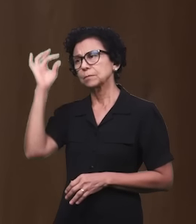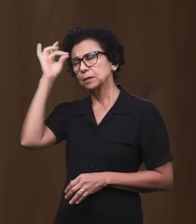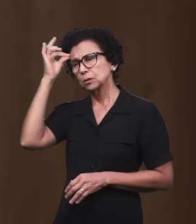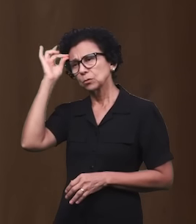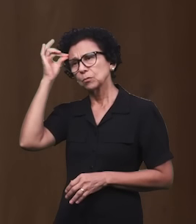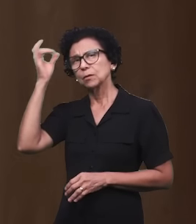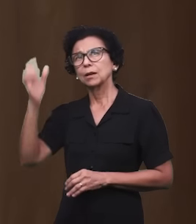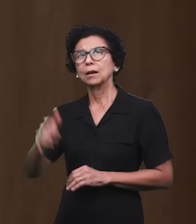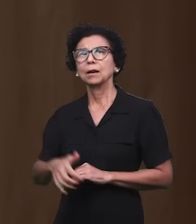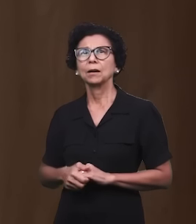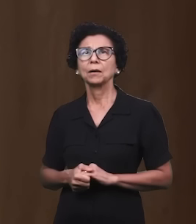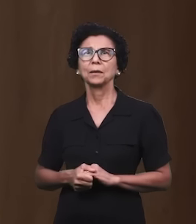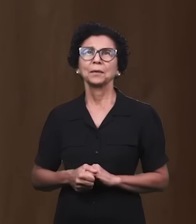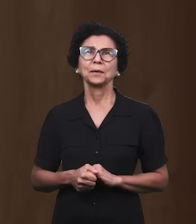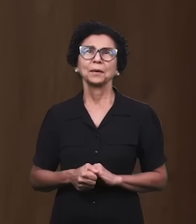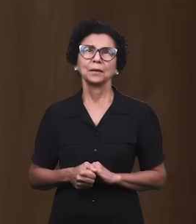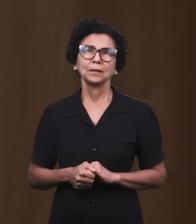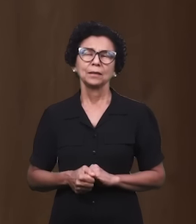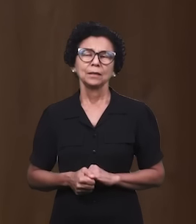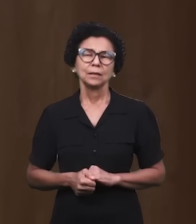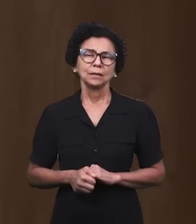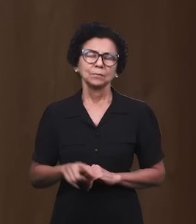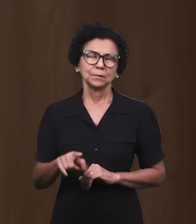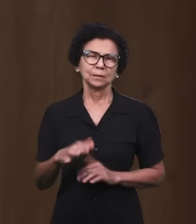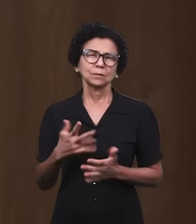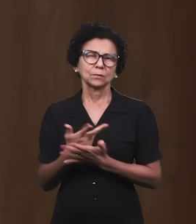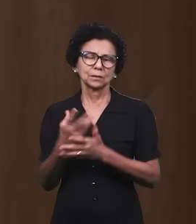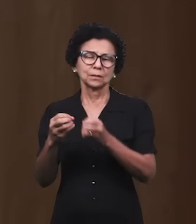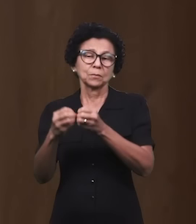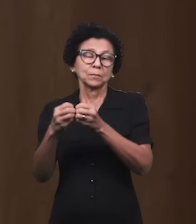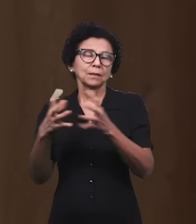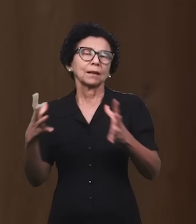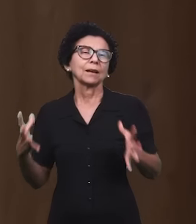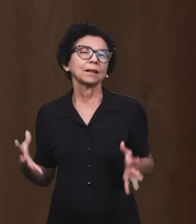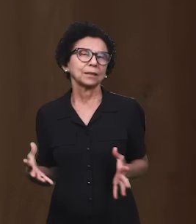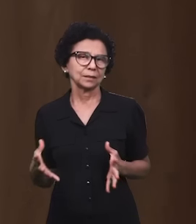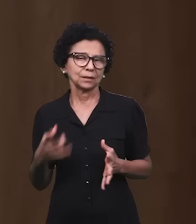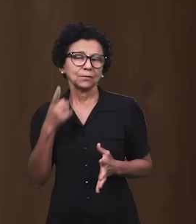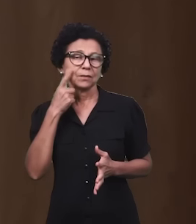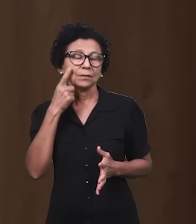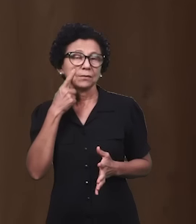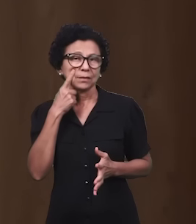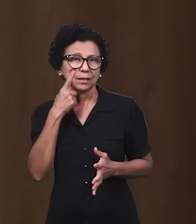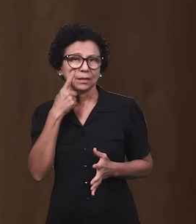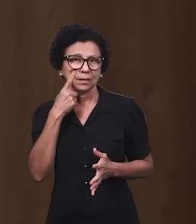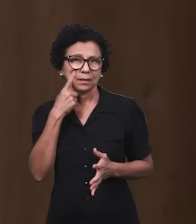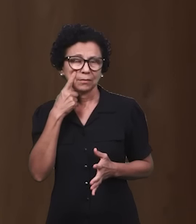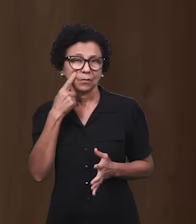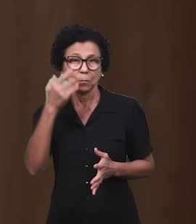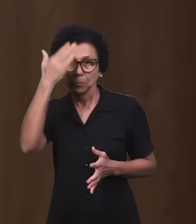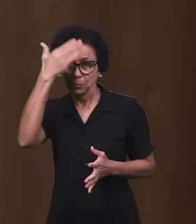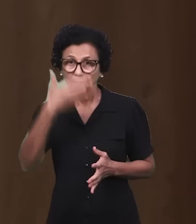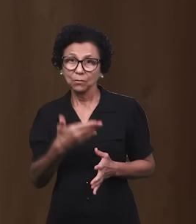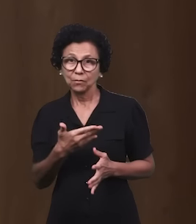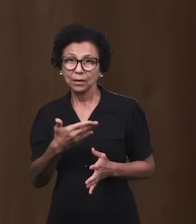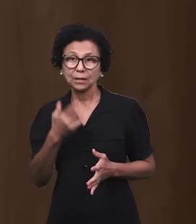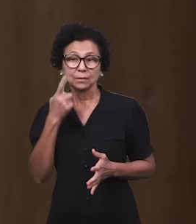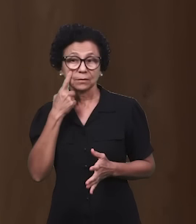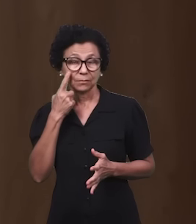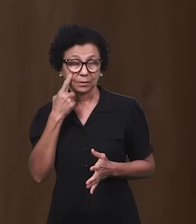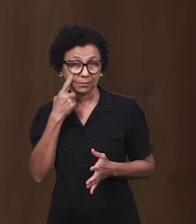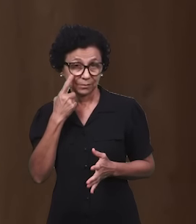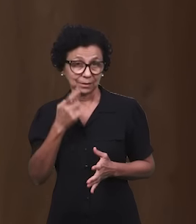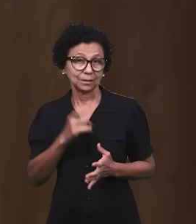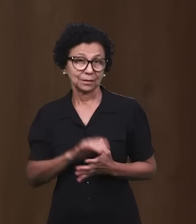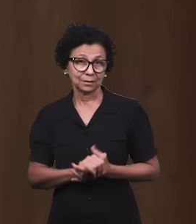Santo vai provar se realmente houve o milagre naquela talha, né? Então leva a mestre-sala e ele vai provar, como disse